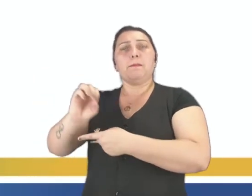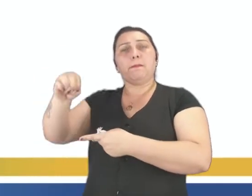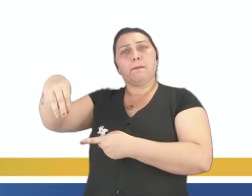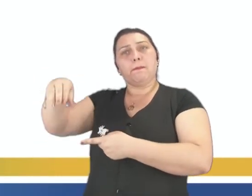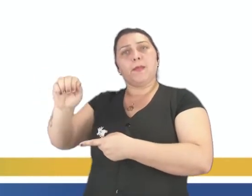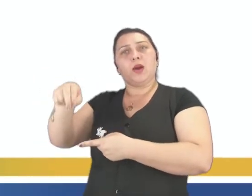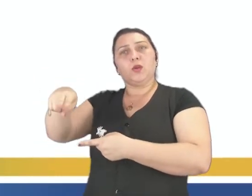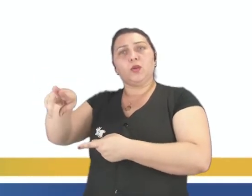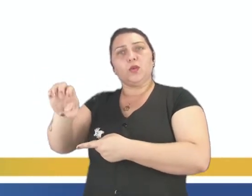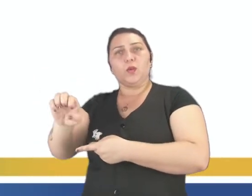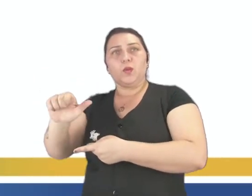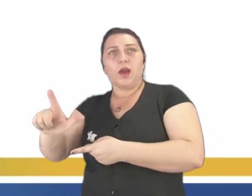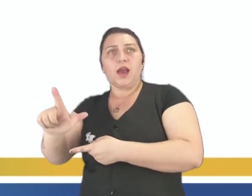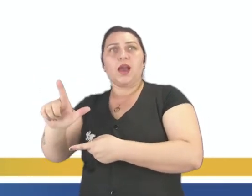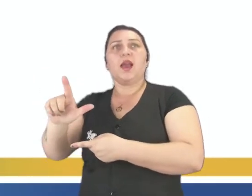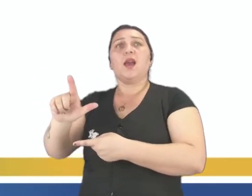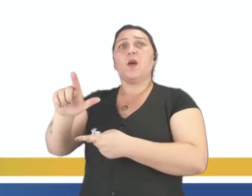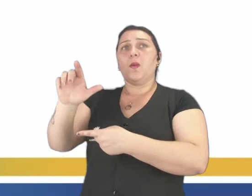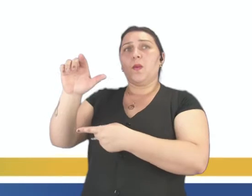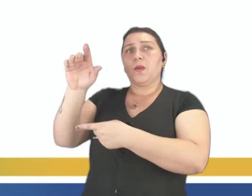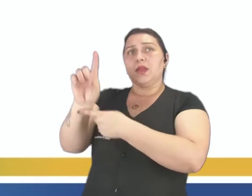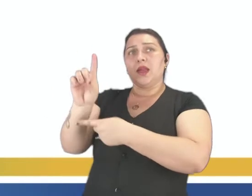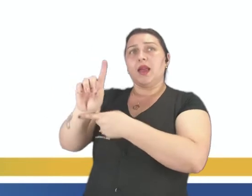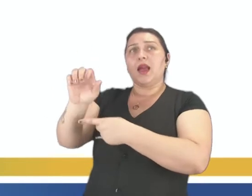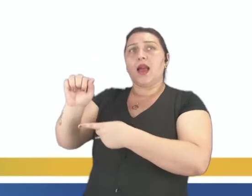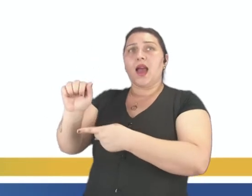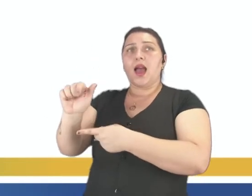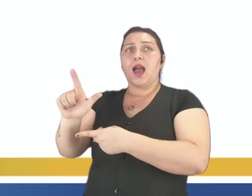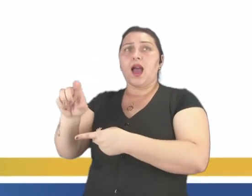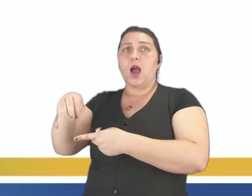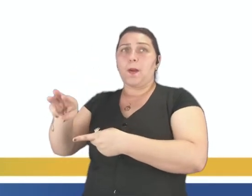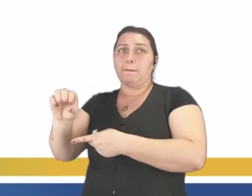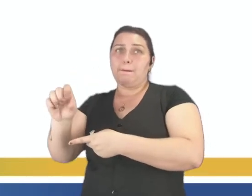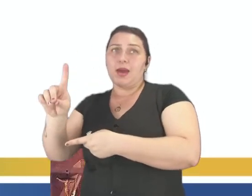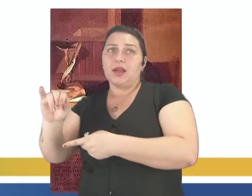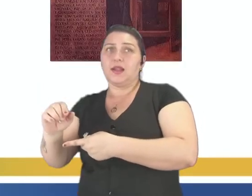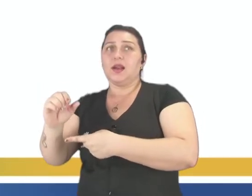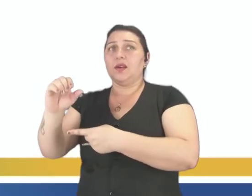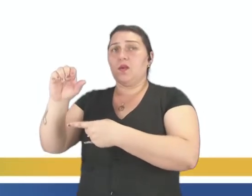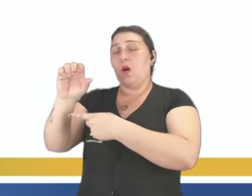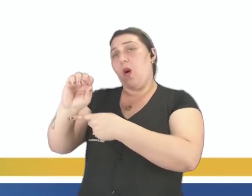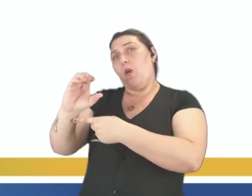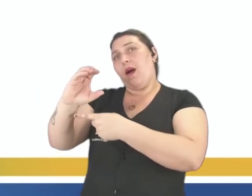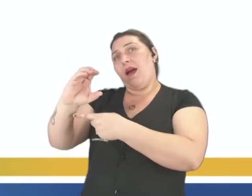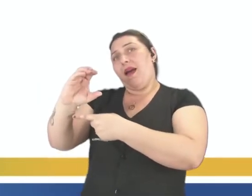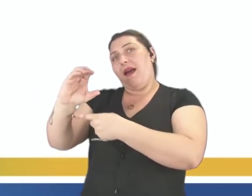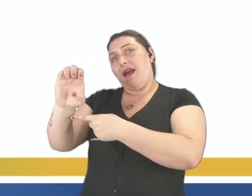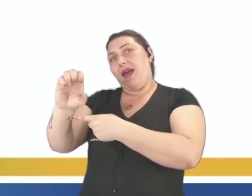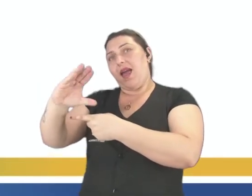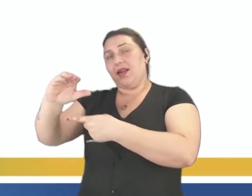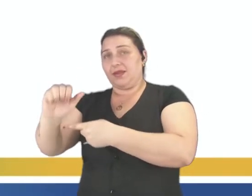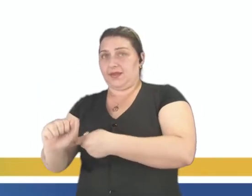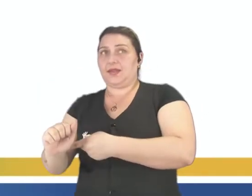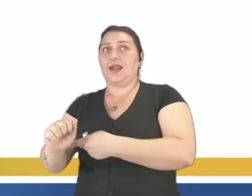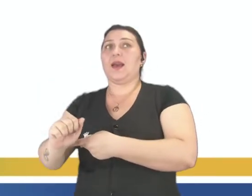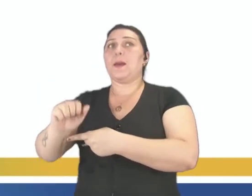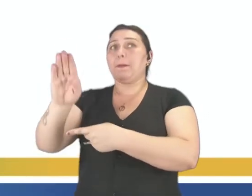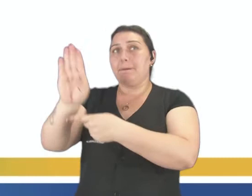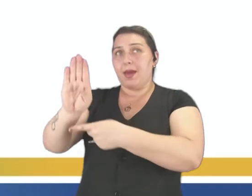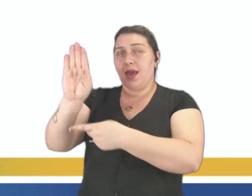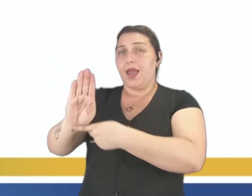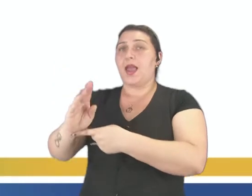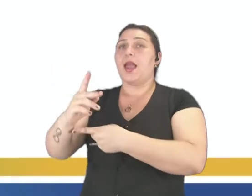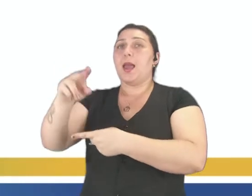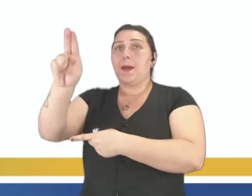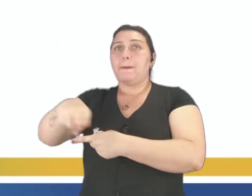Barbosa do Cage? Almeida Garré ou Essa de Queiroz? E aí? Vamos ver? Padre Antônio Vieira. Temos